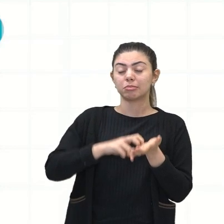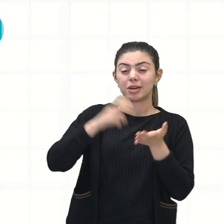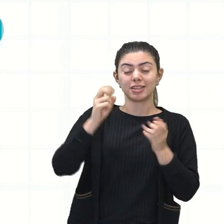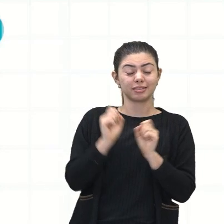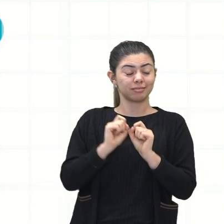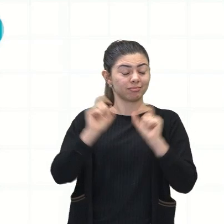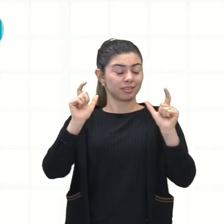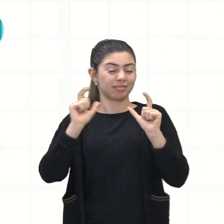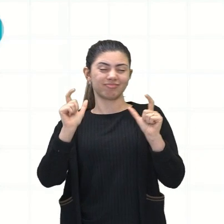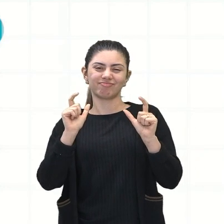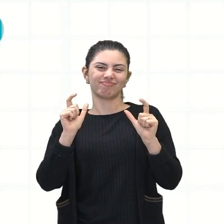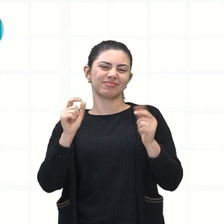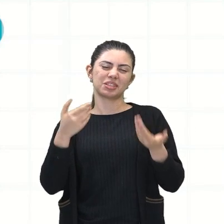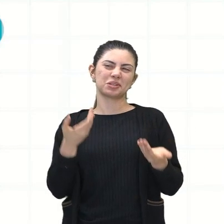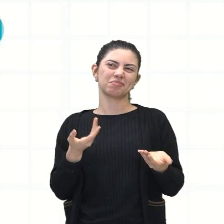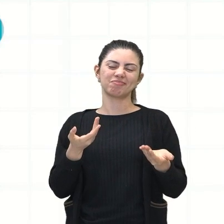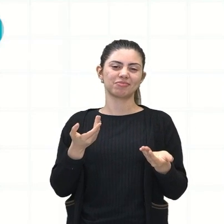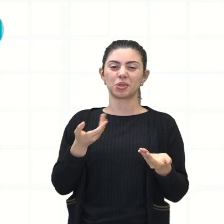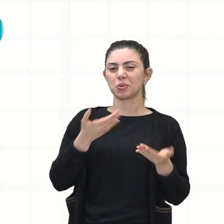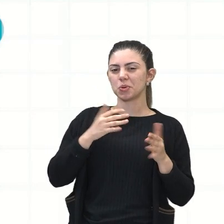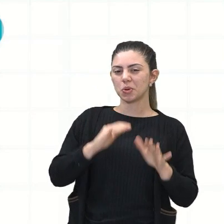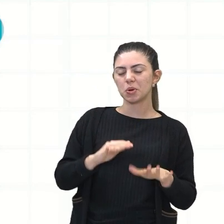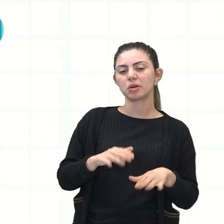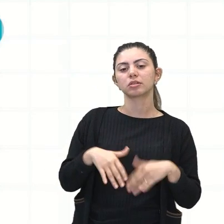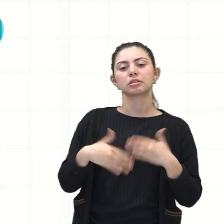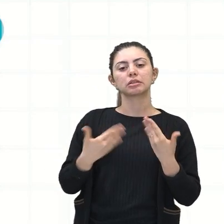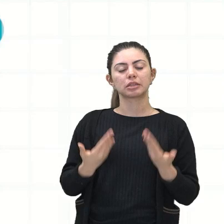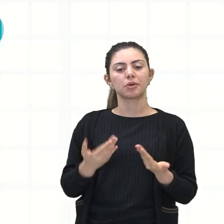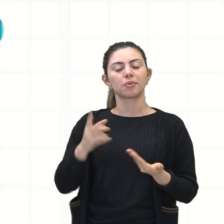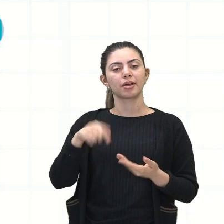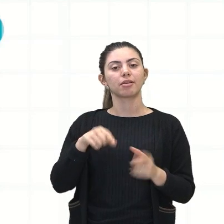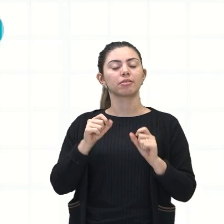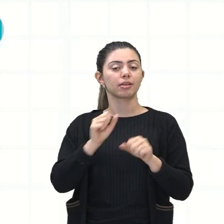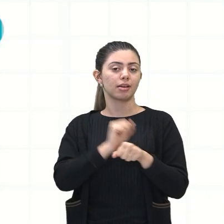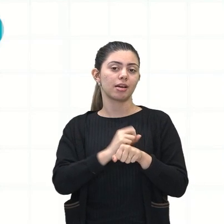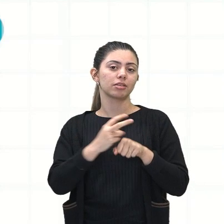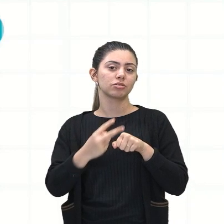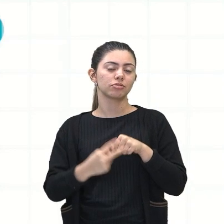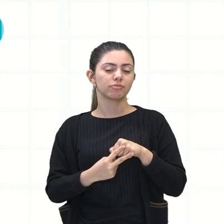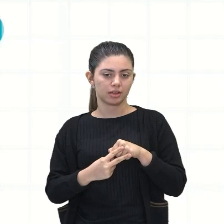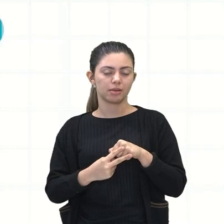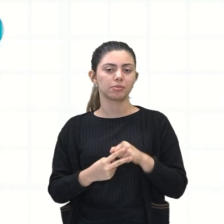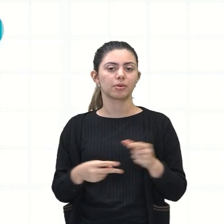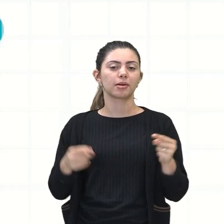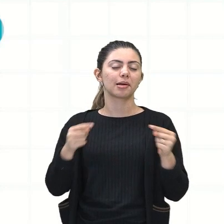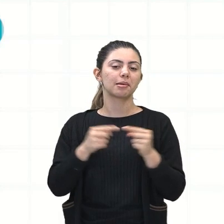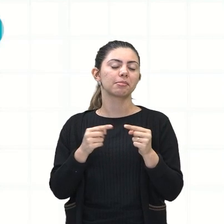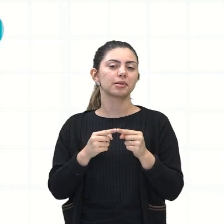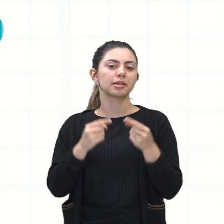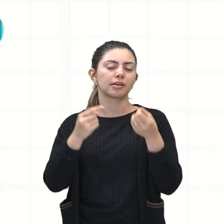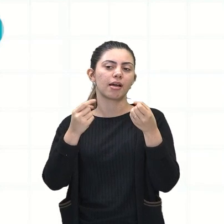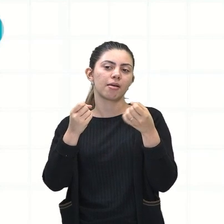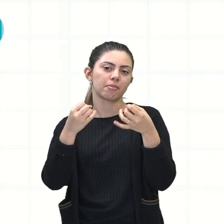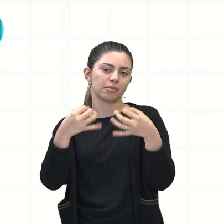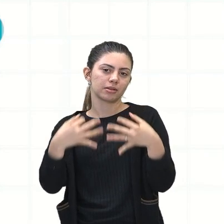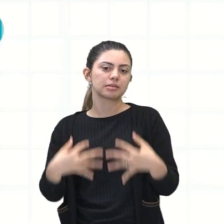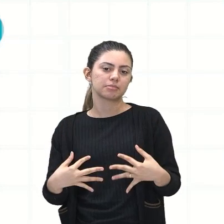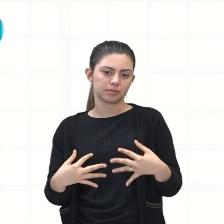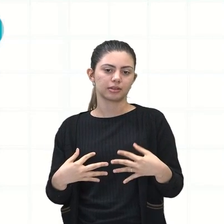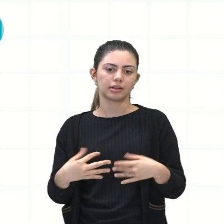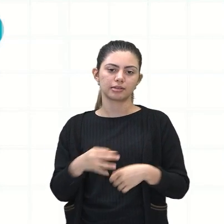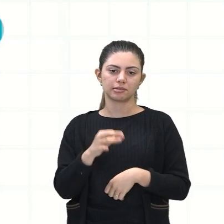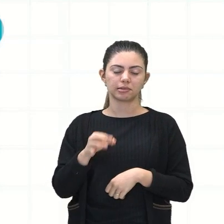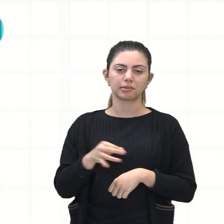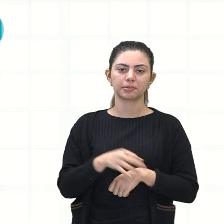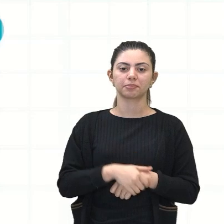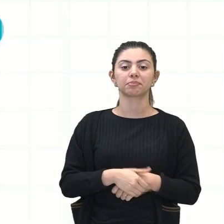como chocolate. Então, esses advérbios são usados para descrever essas ideias. Vamos falar mais uma vez,